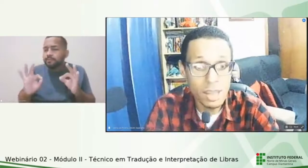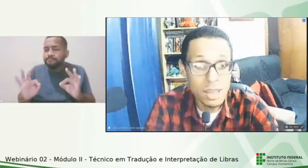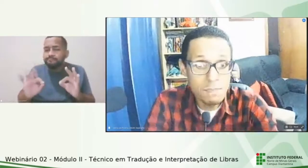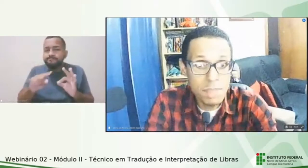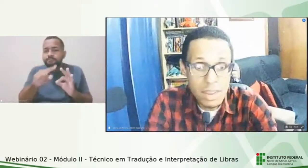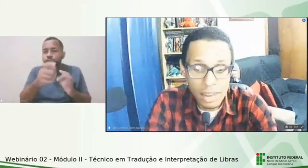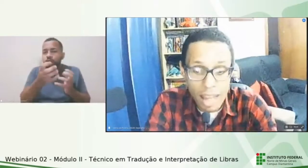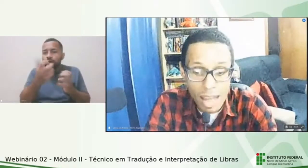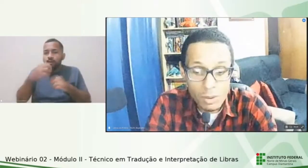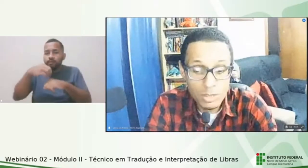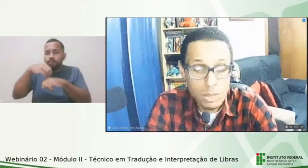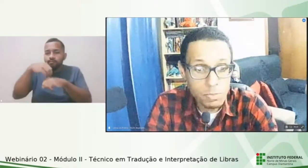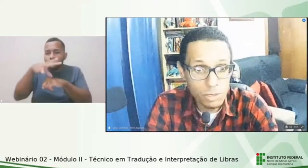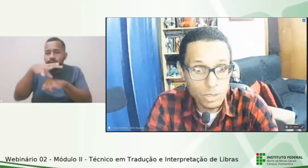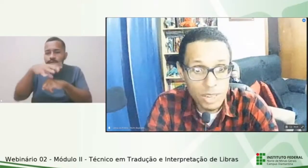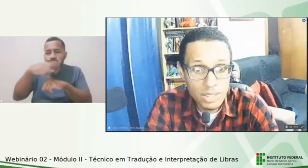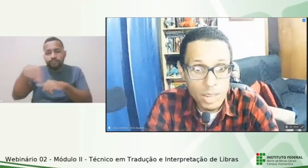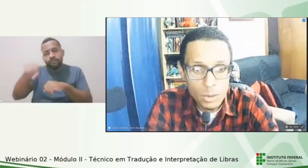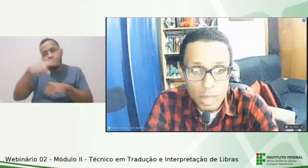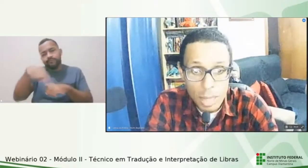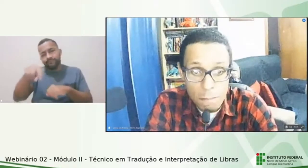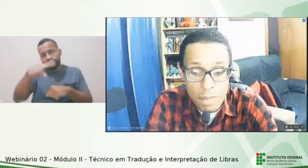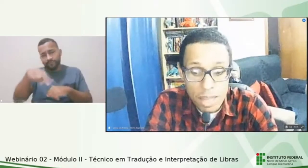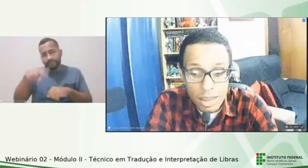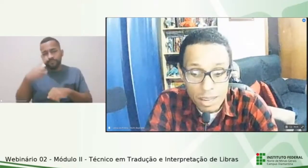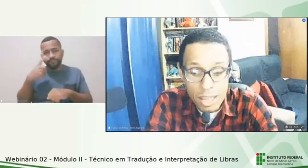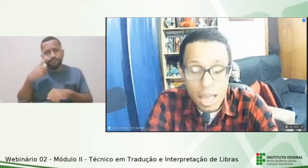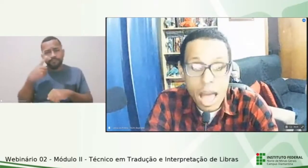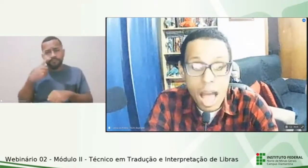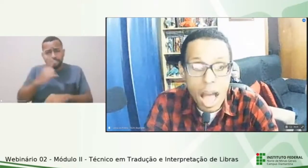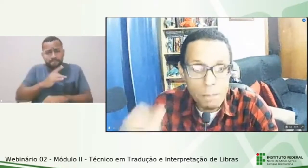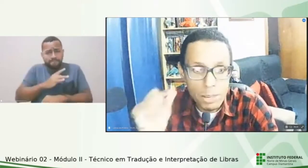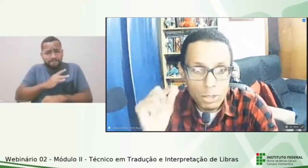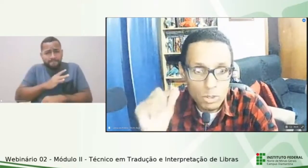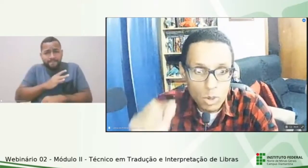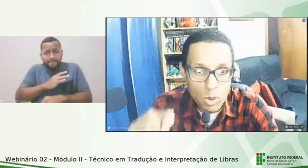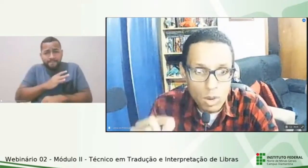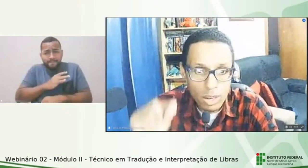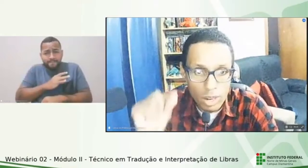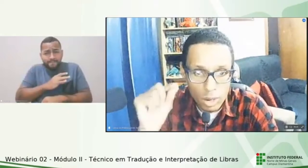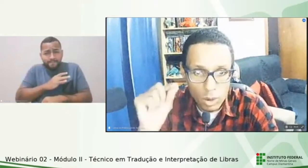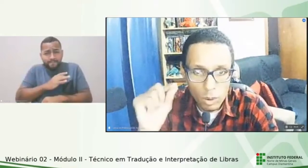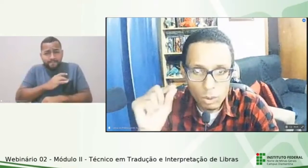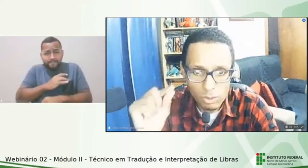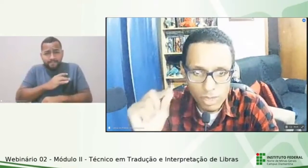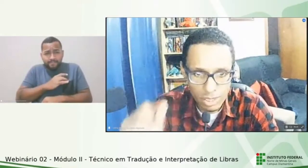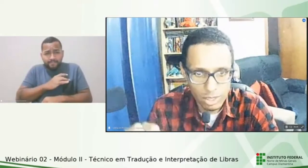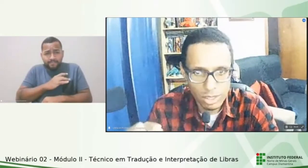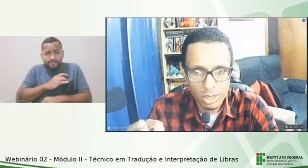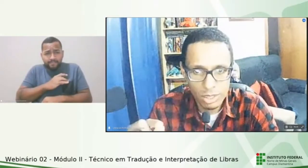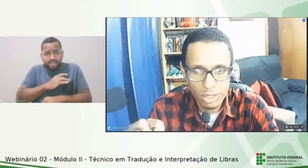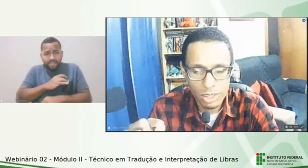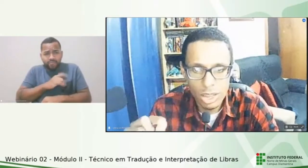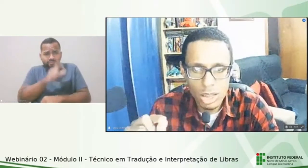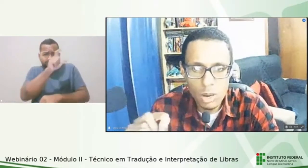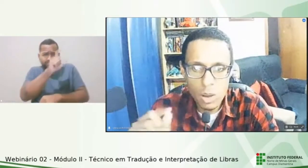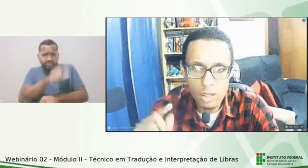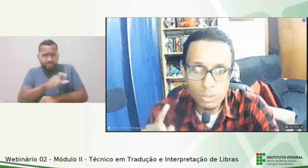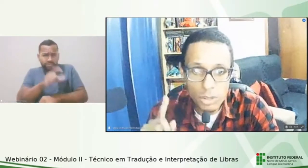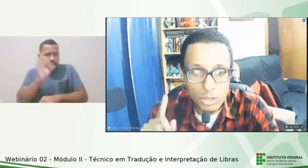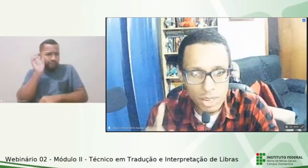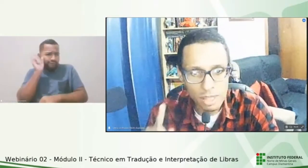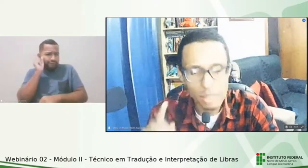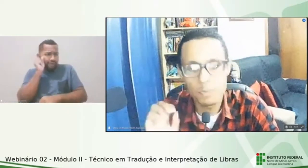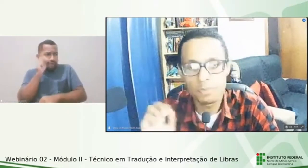deixar bem claro assim, para vocês não temerem a pessoa ouvinte.